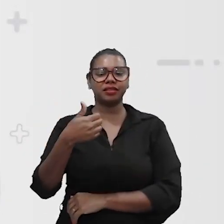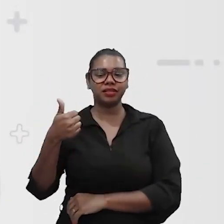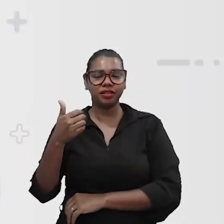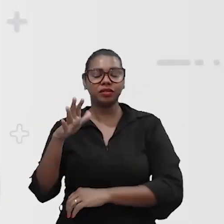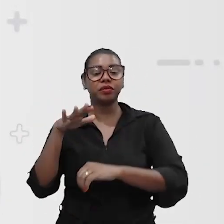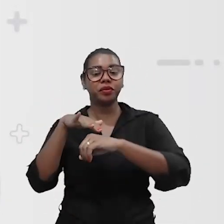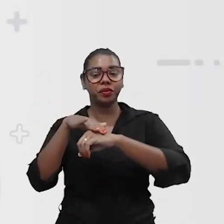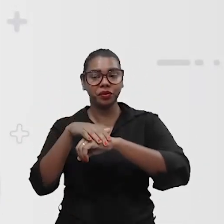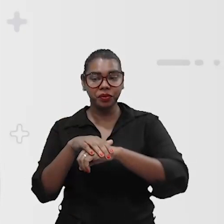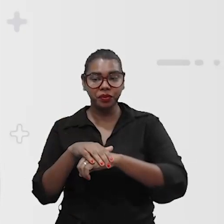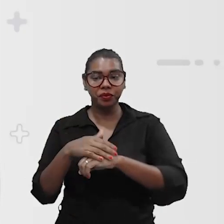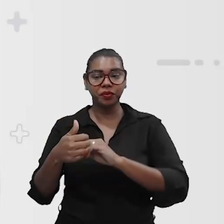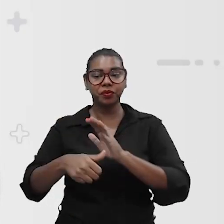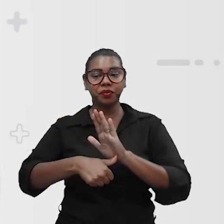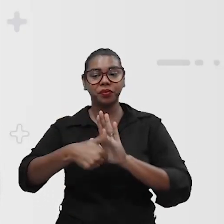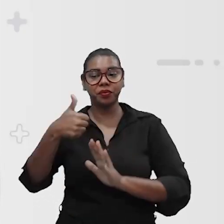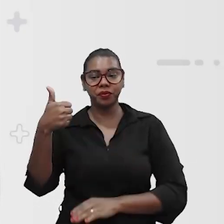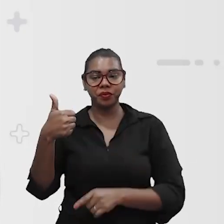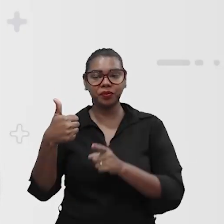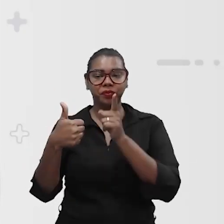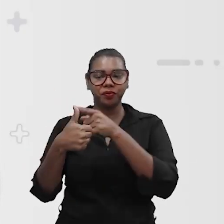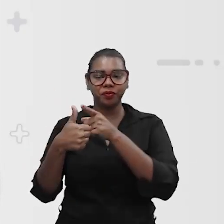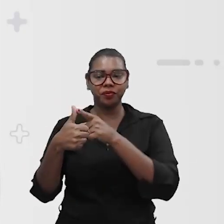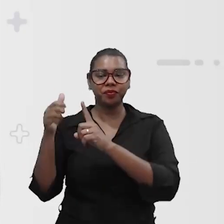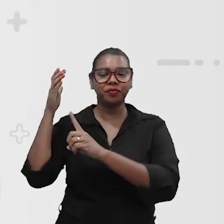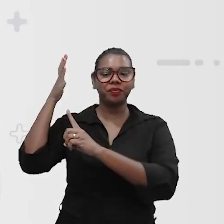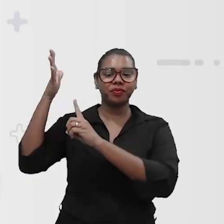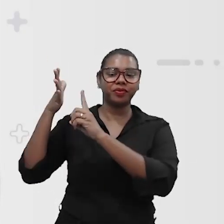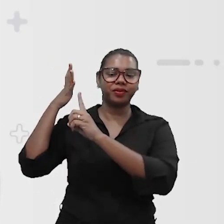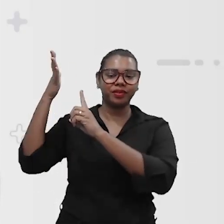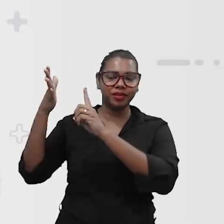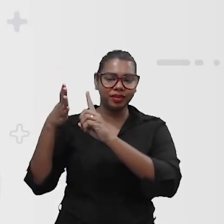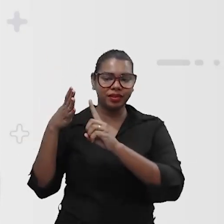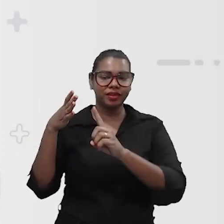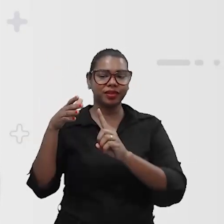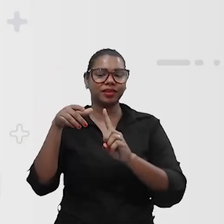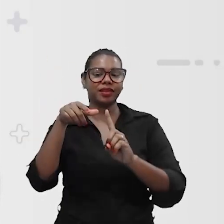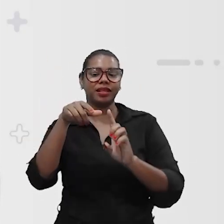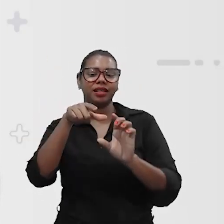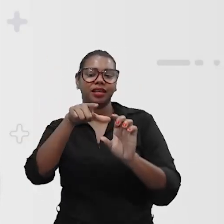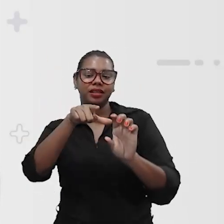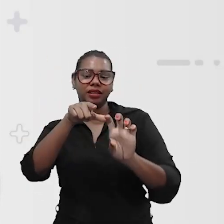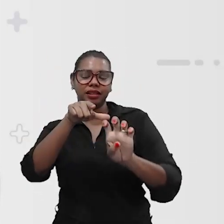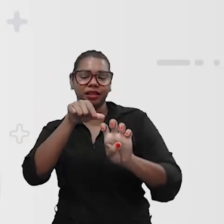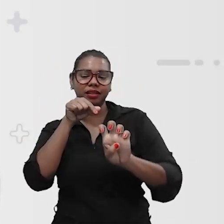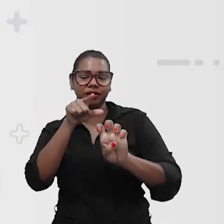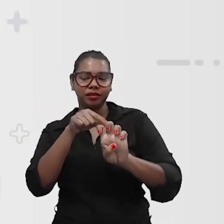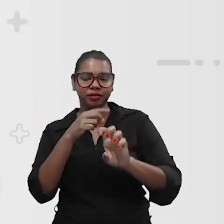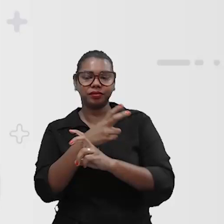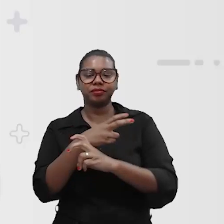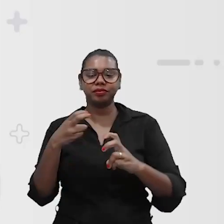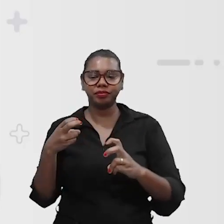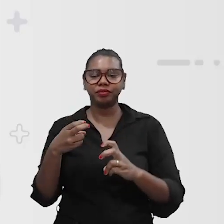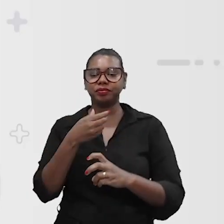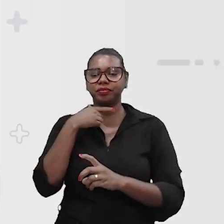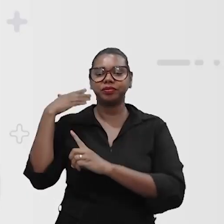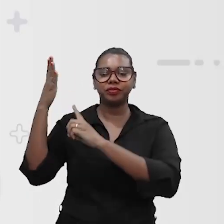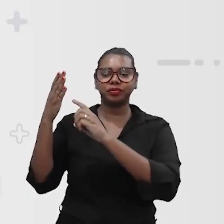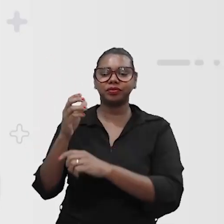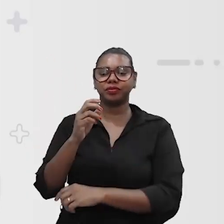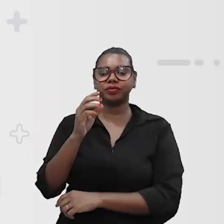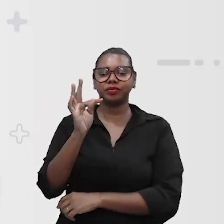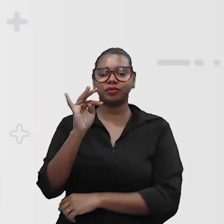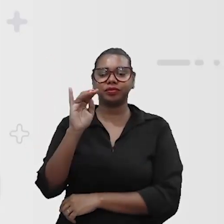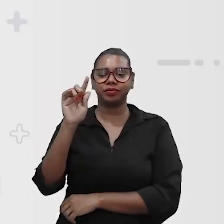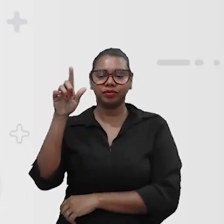horas, a nossa primeira palestra será a palestra de empreendedorismo, o processo visionário com o convidado Thiago Saraiva, né? A